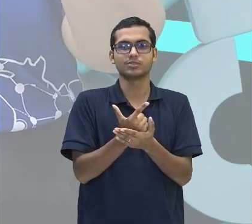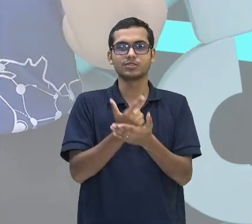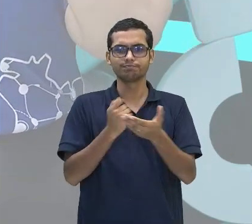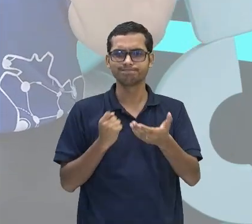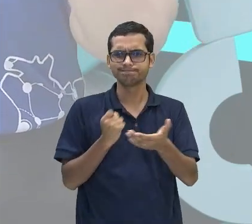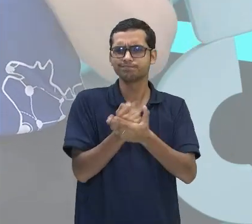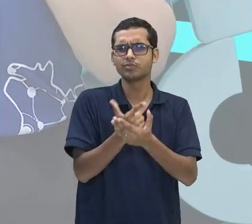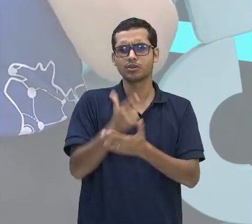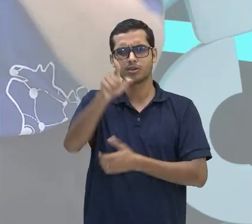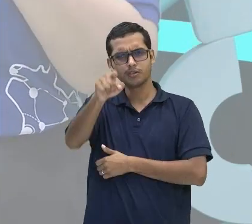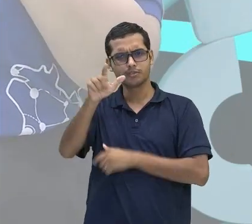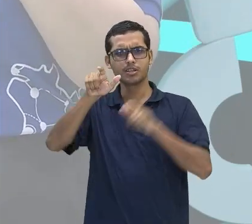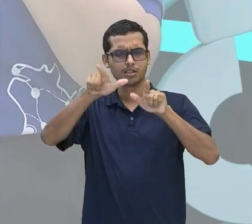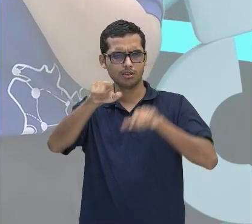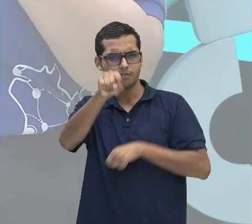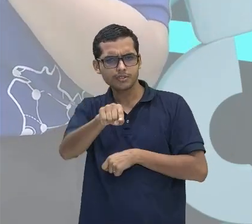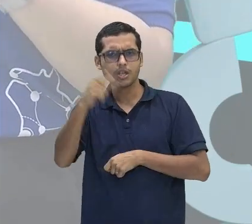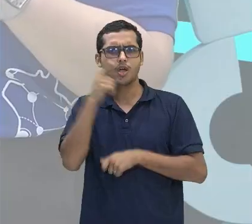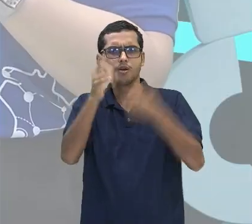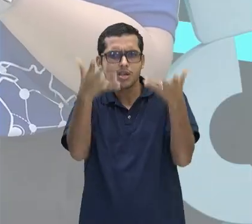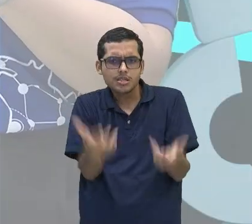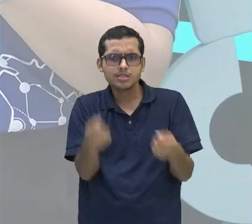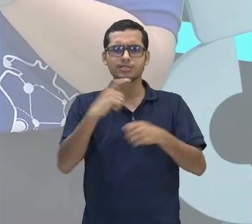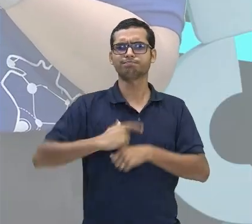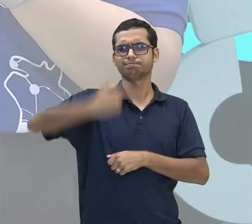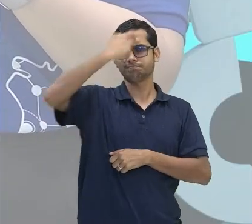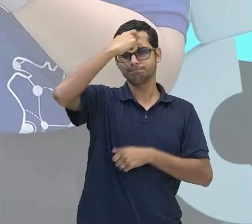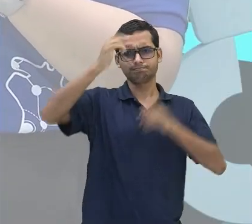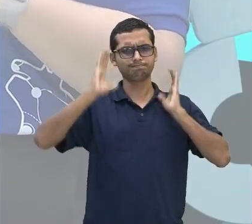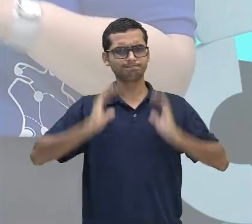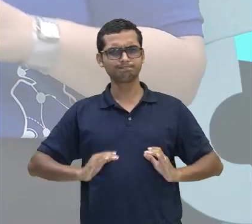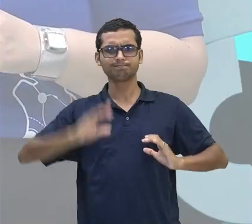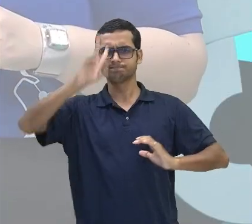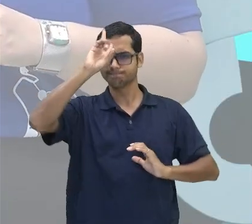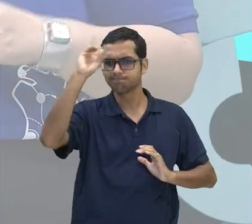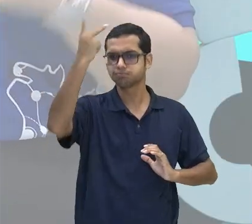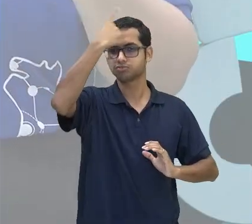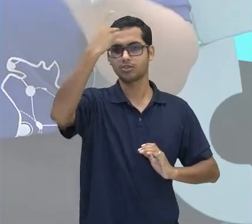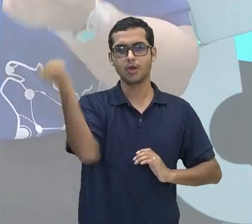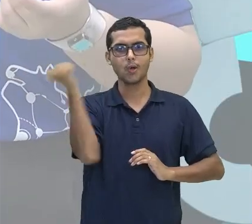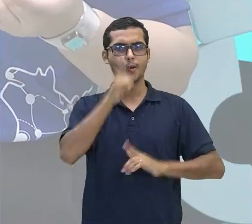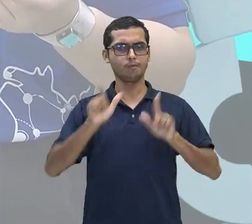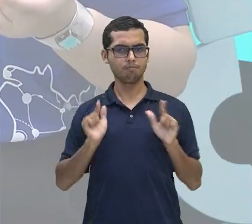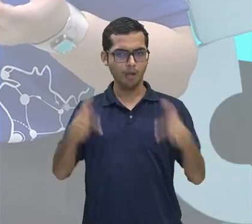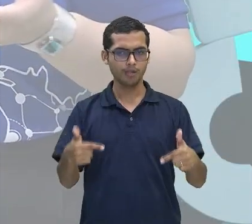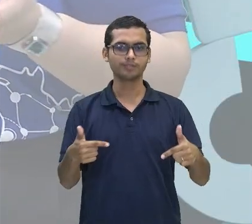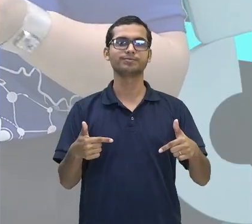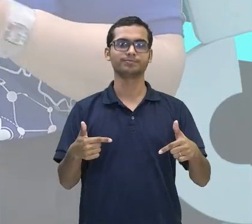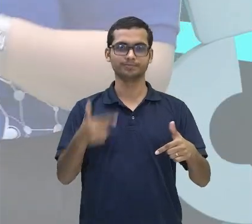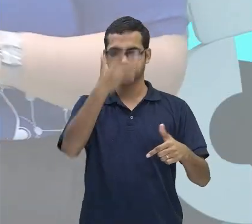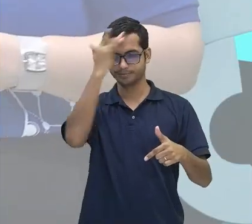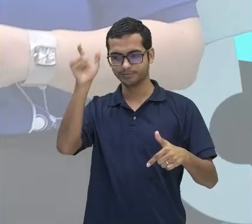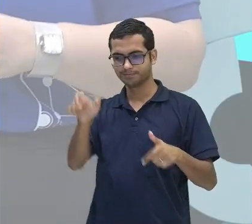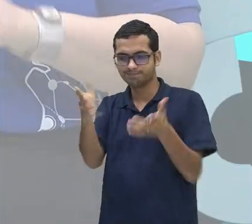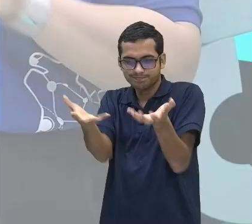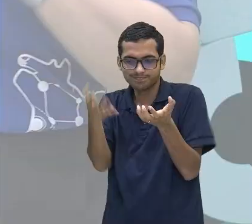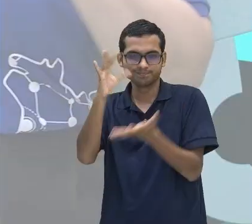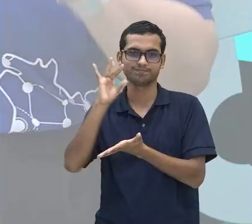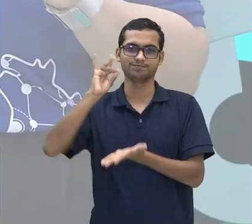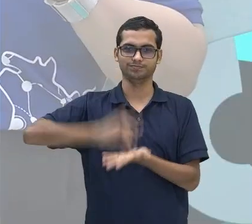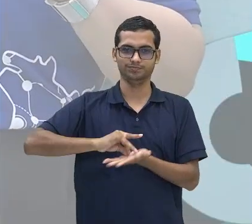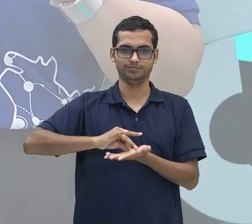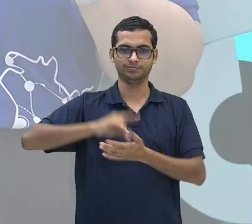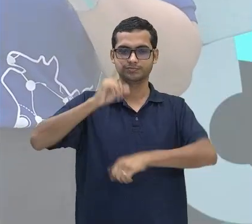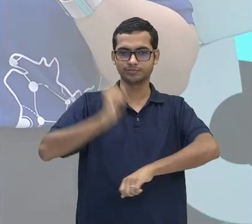convencer você a mudar o seu comportamento e ter a ação que essa pessoa deseja quando escreveu